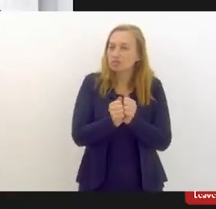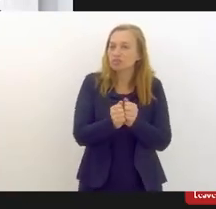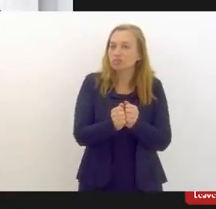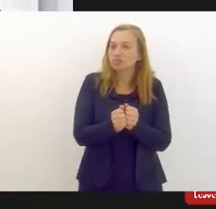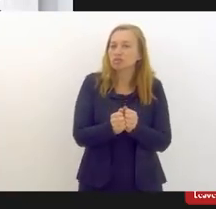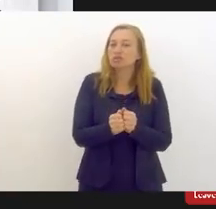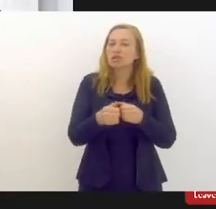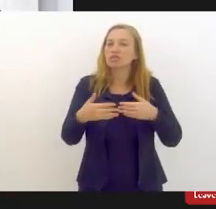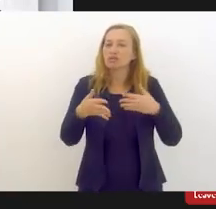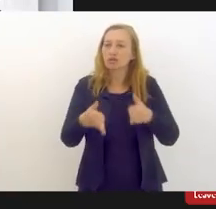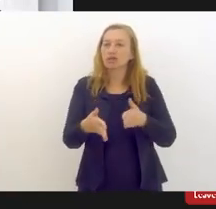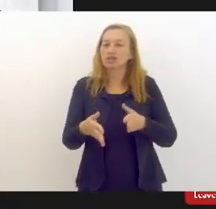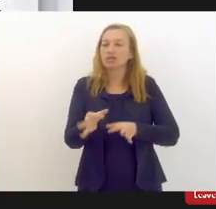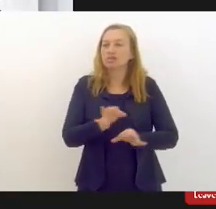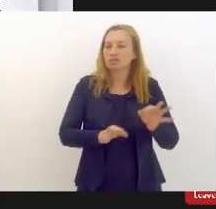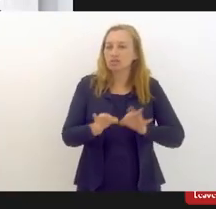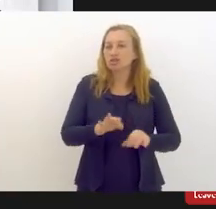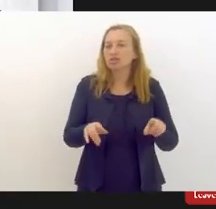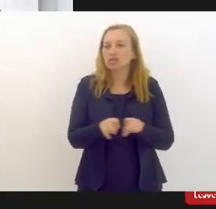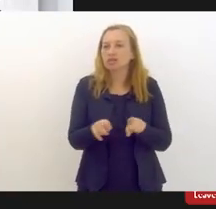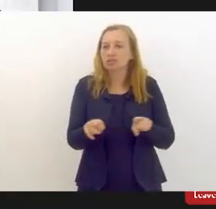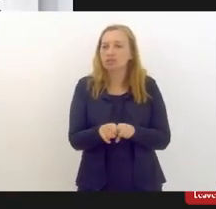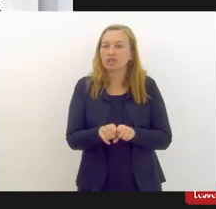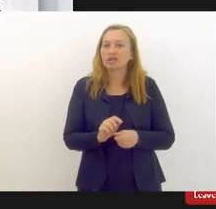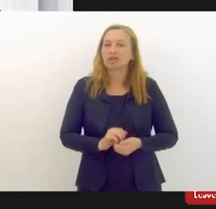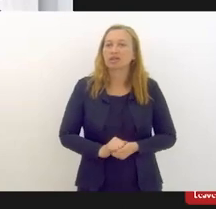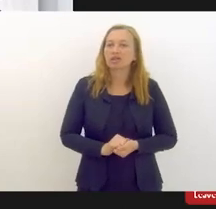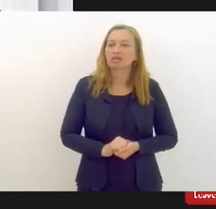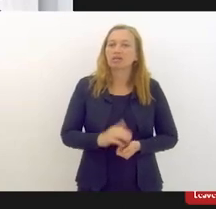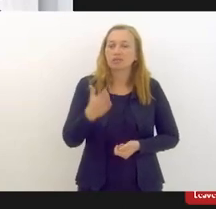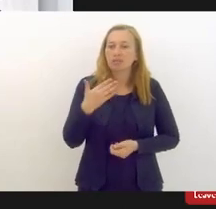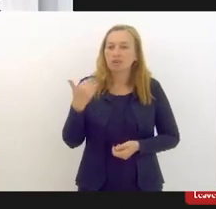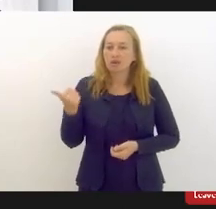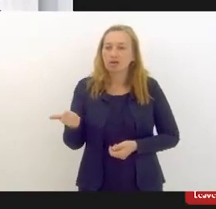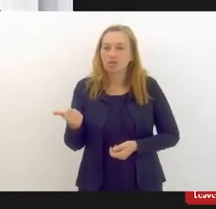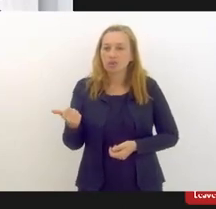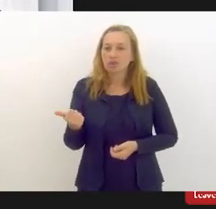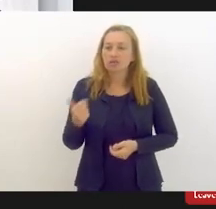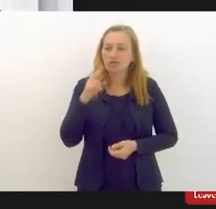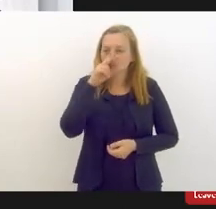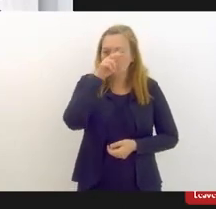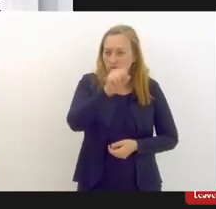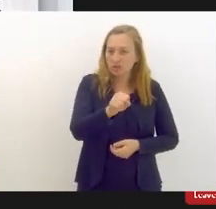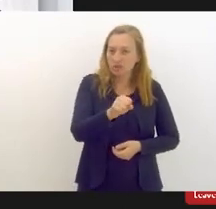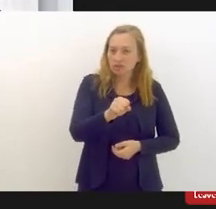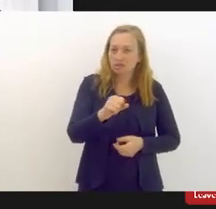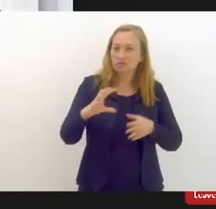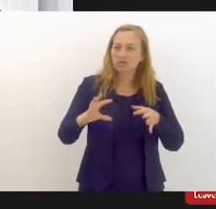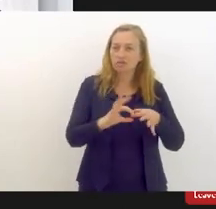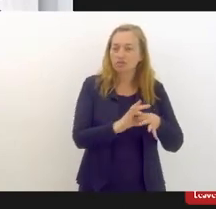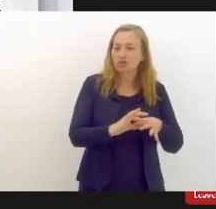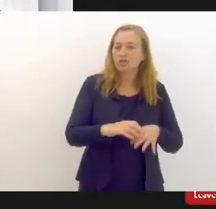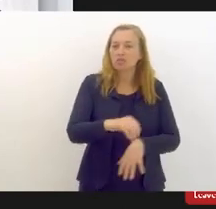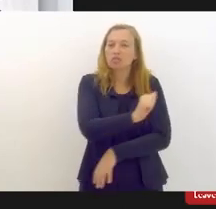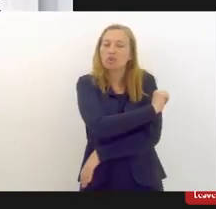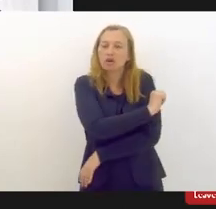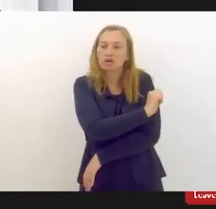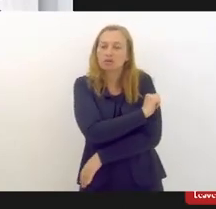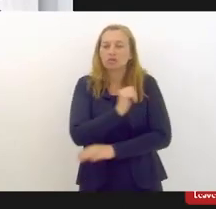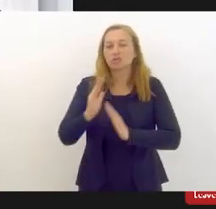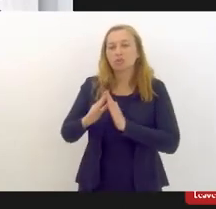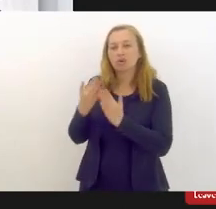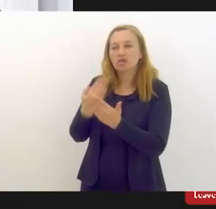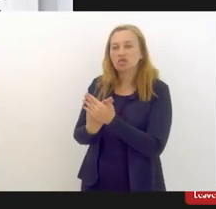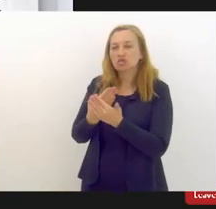muito nesse projeto. Na melhoria do fortalecimento do vínculo do aluno com a escola, na melhoria